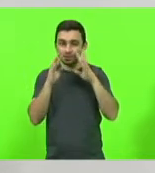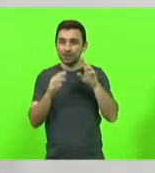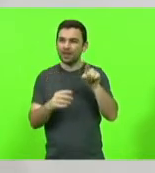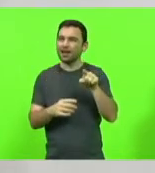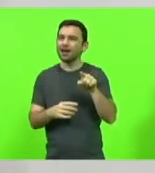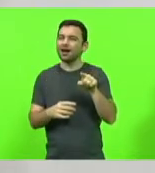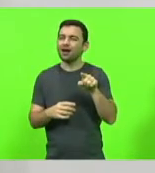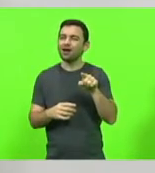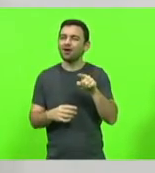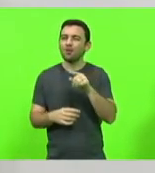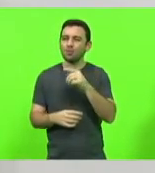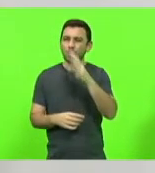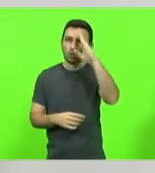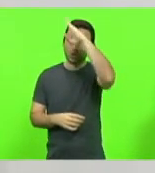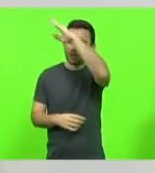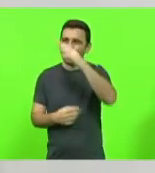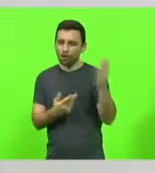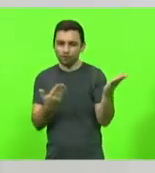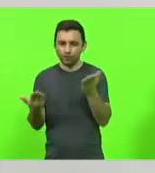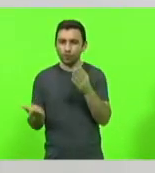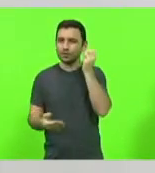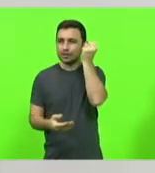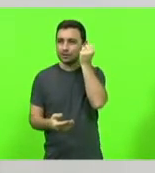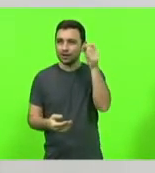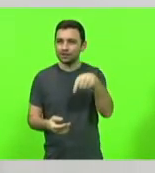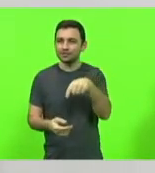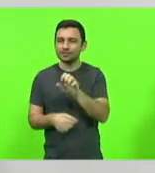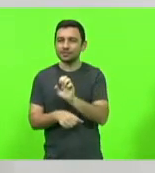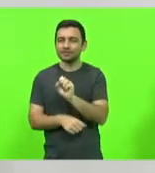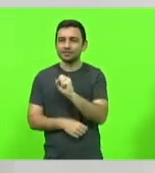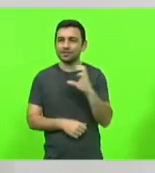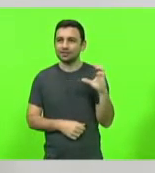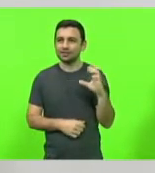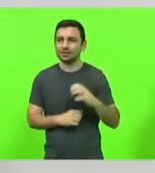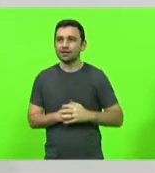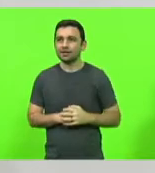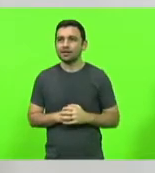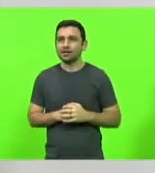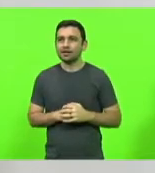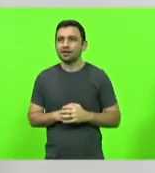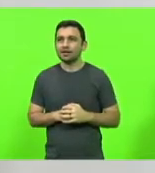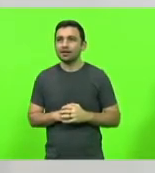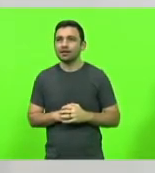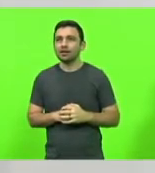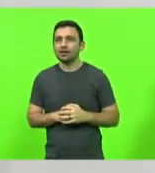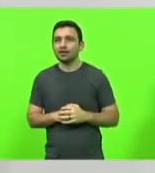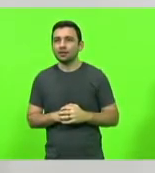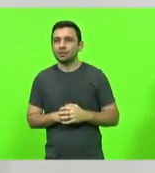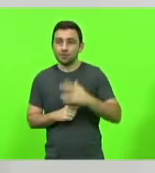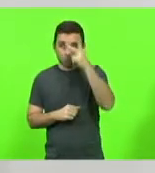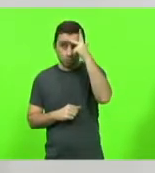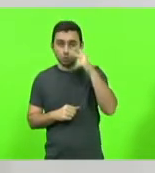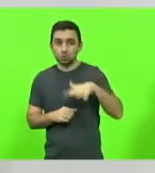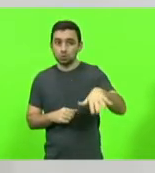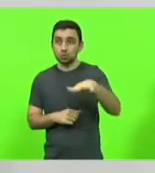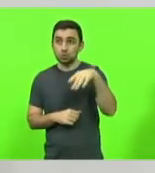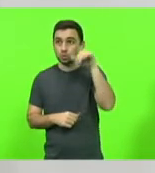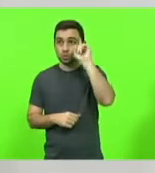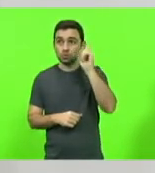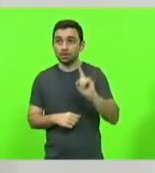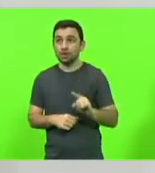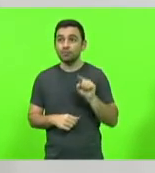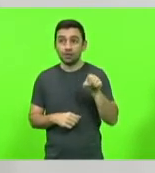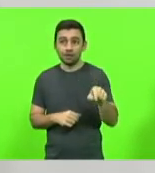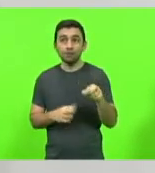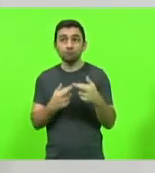aqui em Santa Catarina. Ouvi, vi e ouvi. Então, muitas pessoas não sabem, mas ele foi um dos